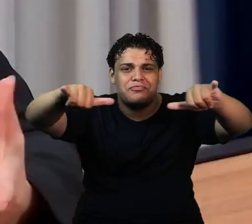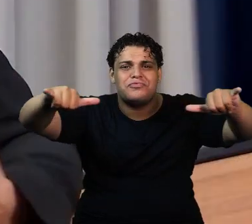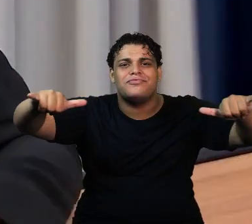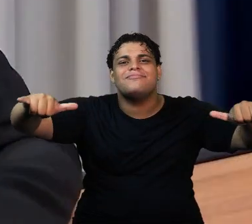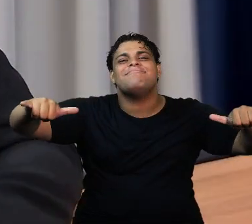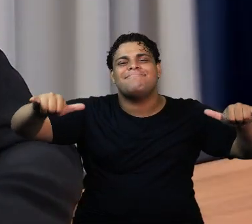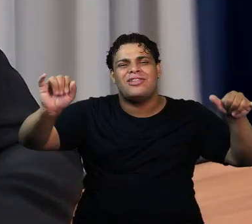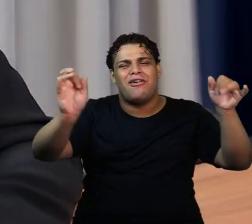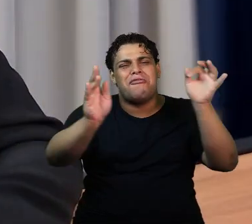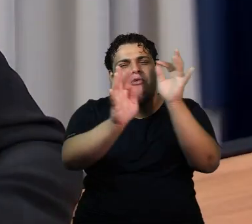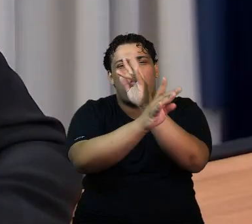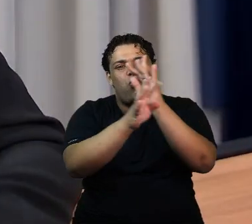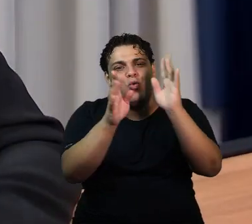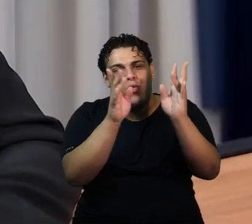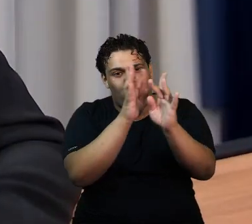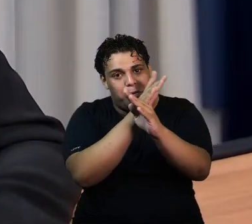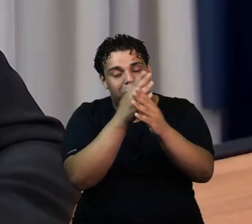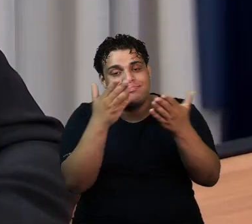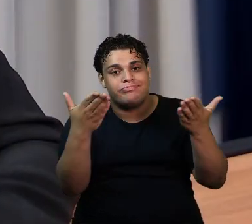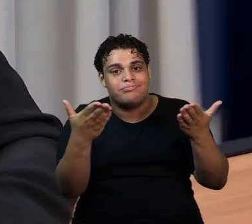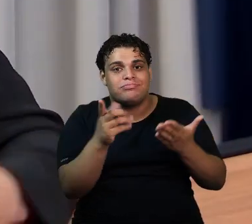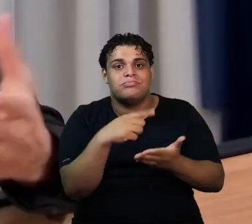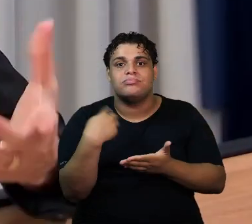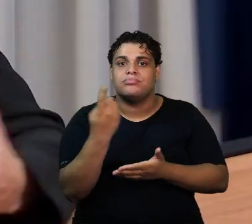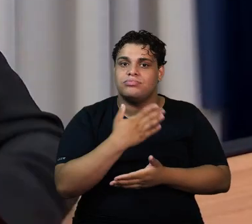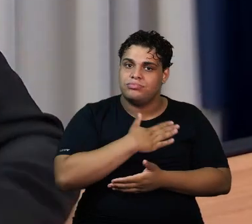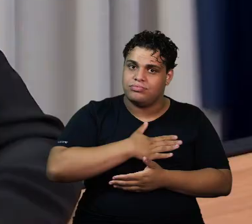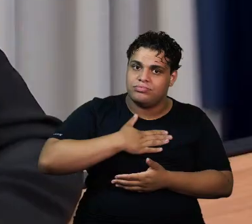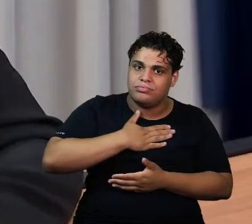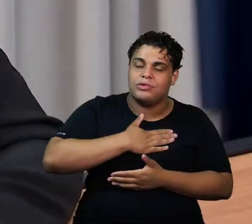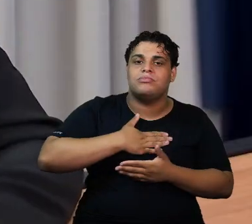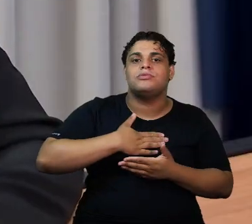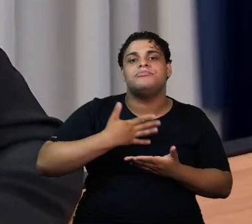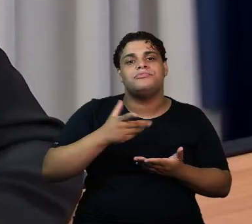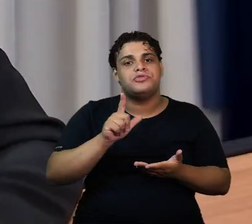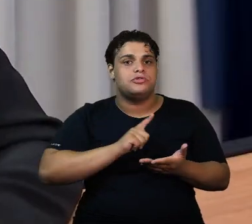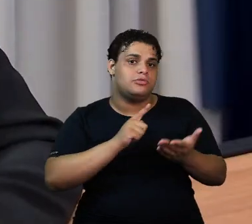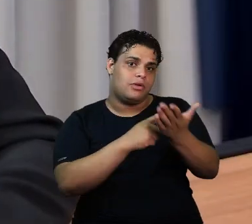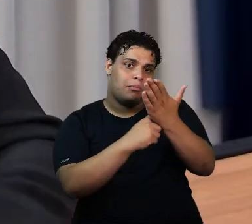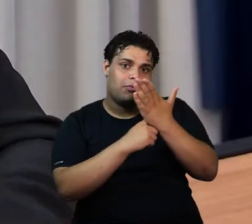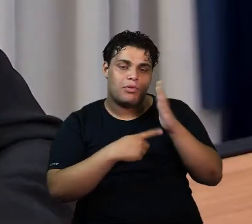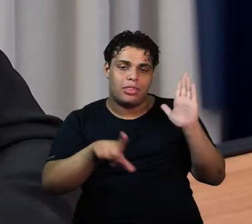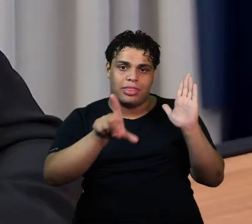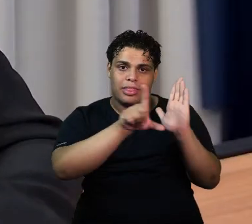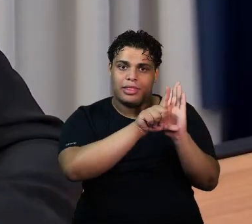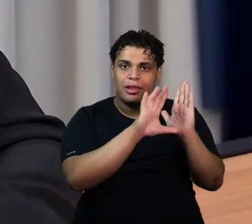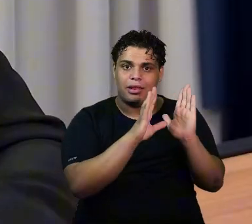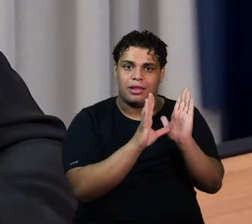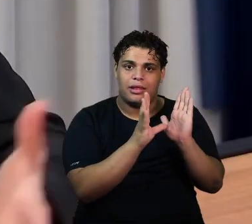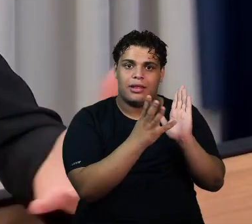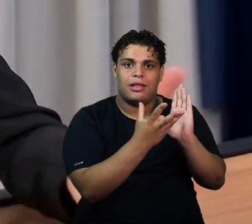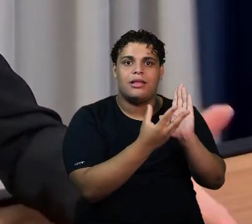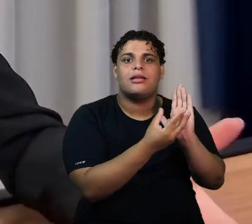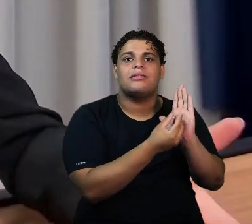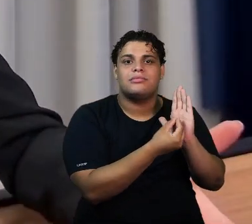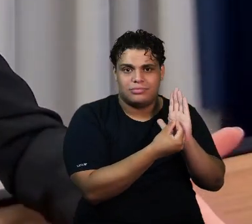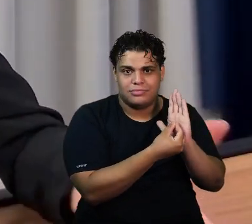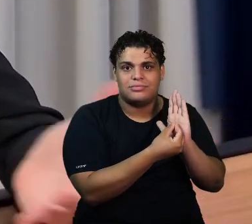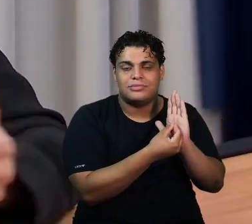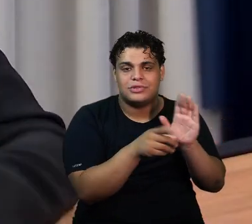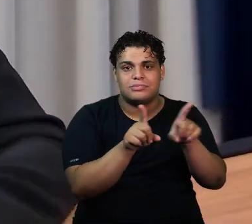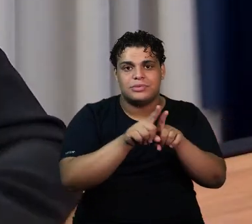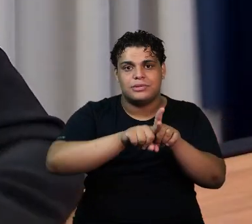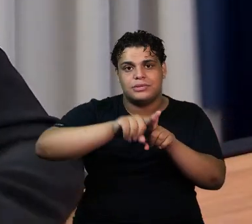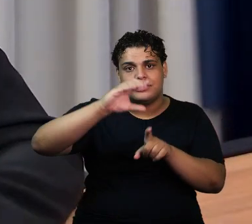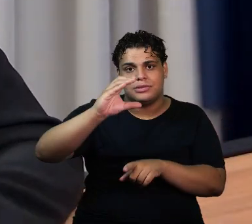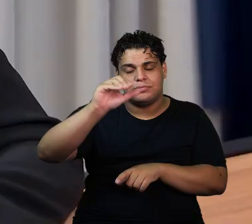a grata satisfação de ter o apoio, né, da Lei de Incentivo à Cultura e, juntamente com os grandes patrocinadores